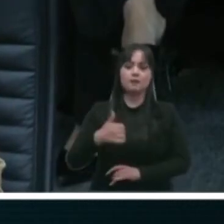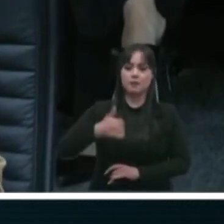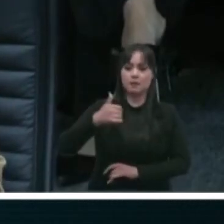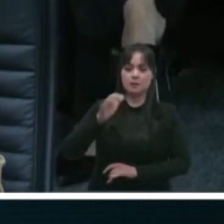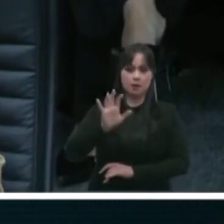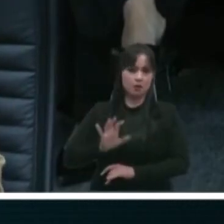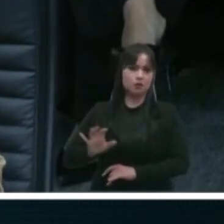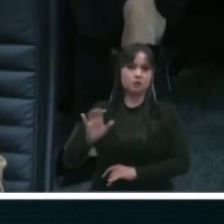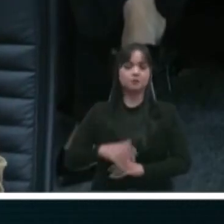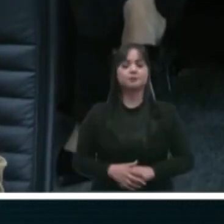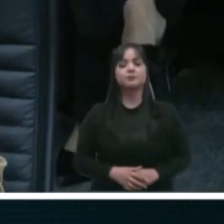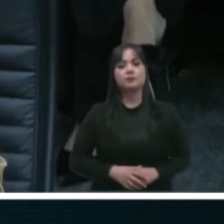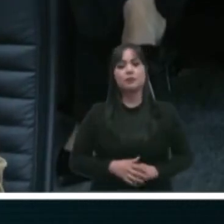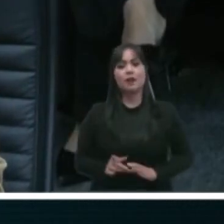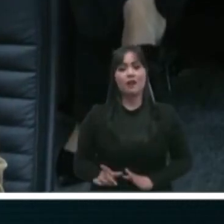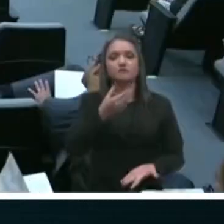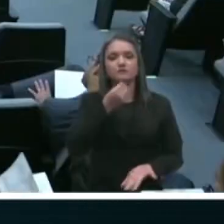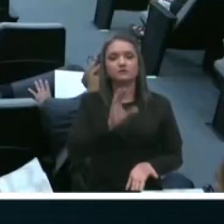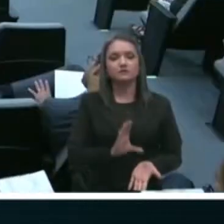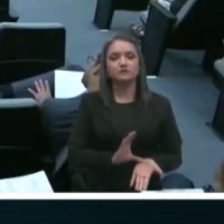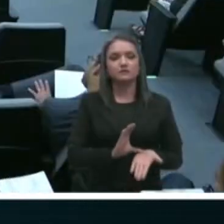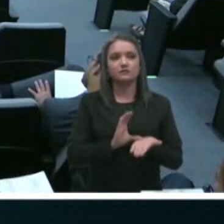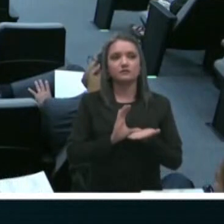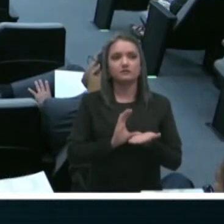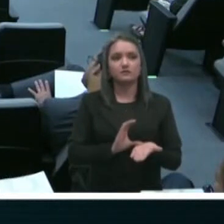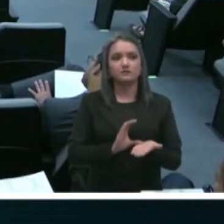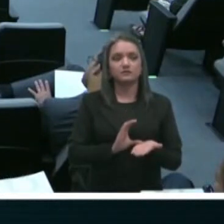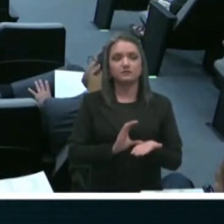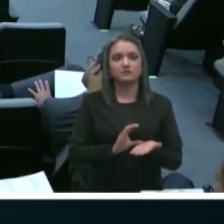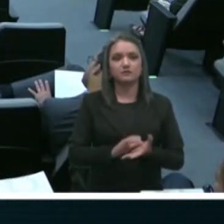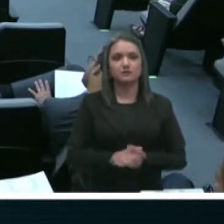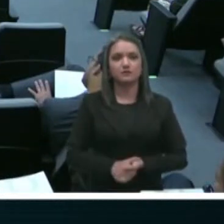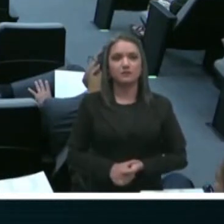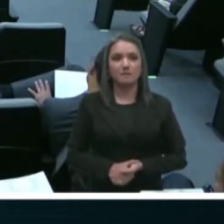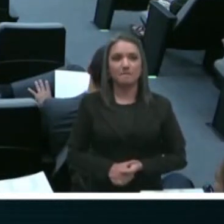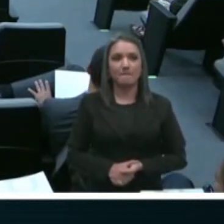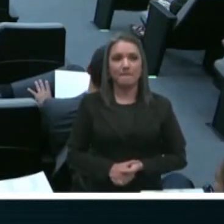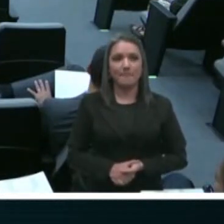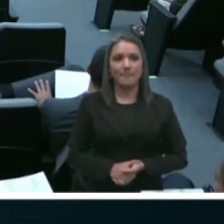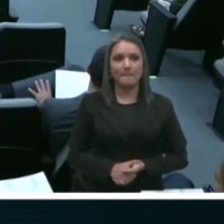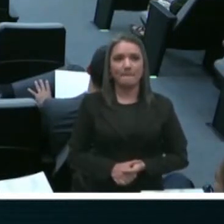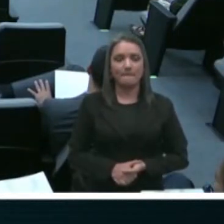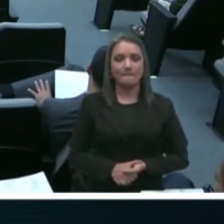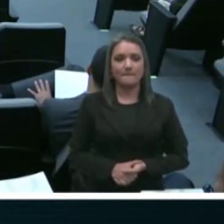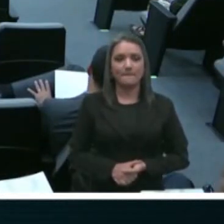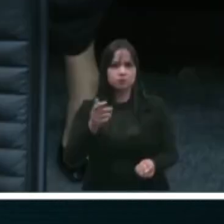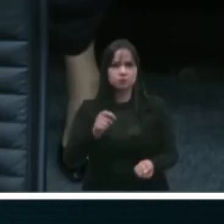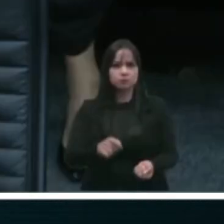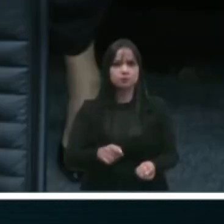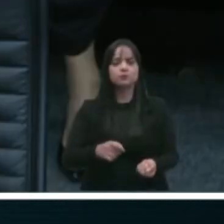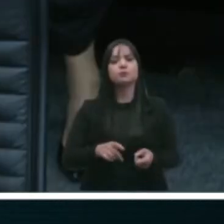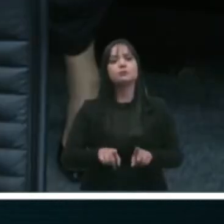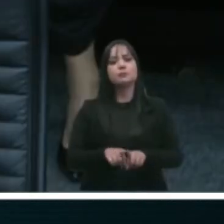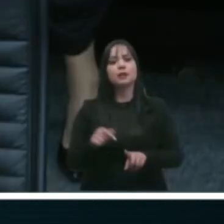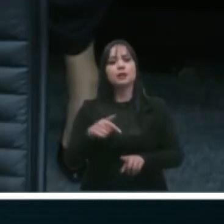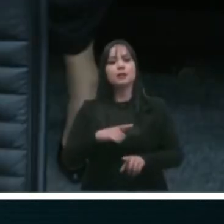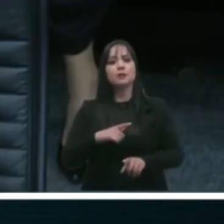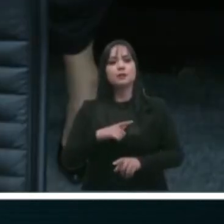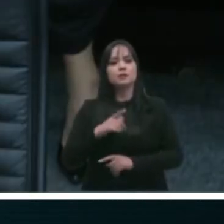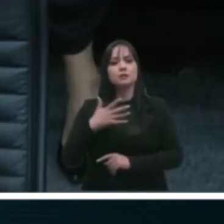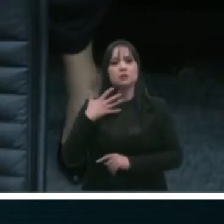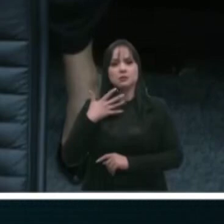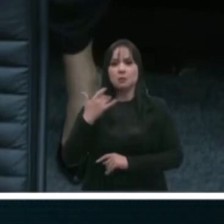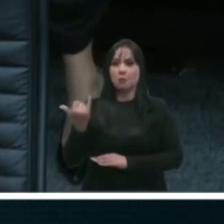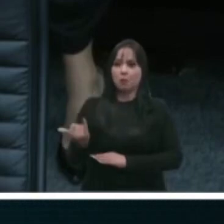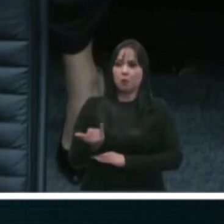pessoas acusadas por tráfico de drogas, sem aplicação de medida cautelar e sem fundamentos. Aqui nós temos um depoimento